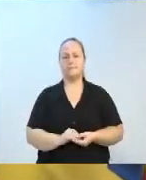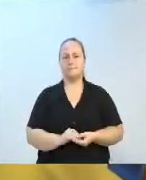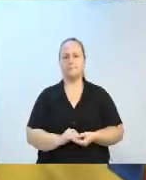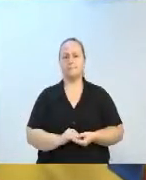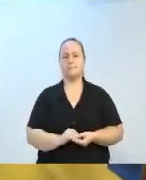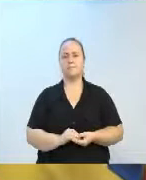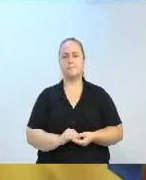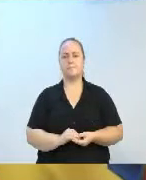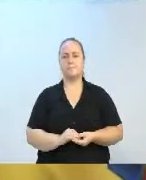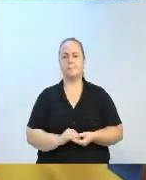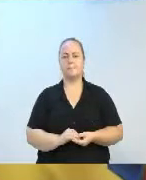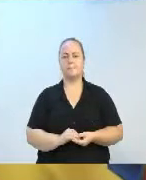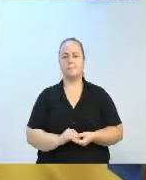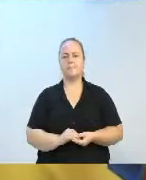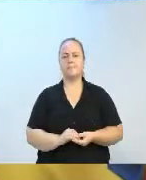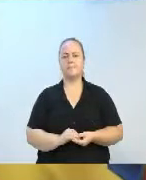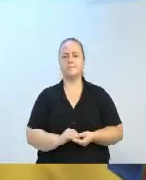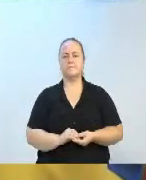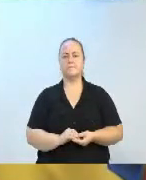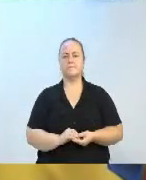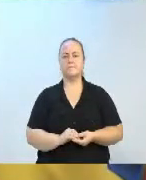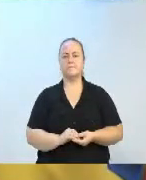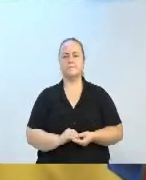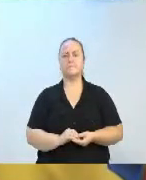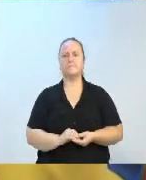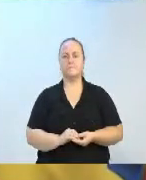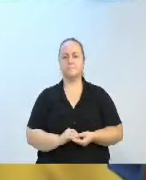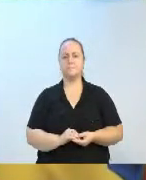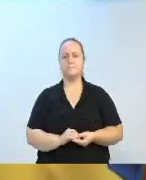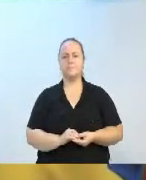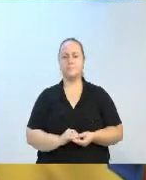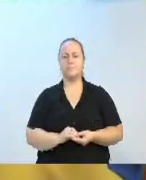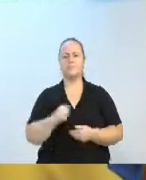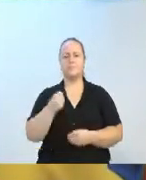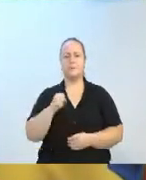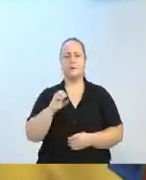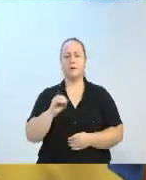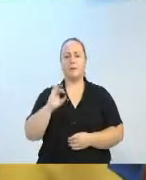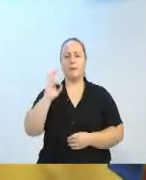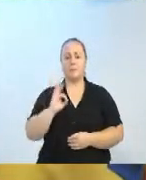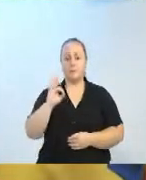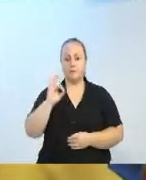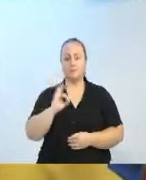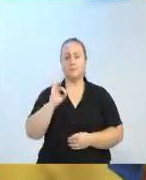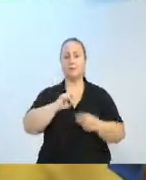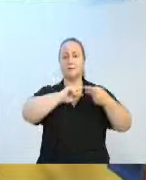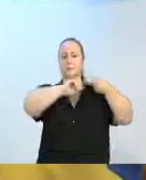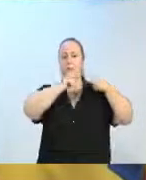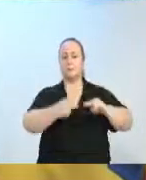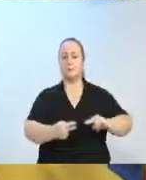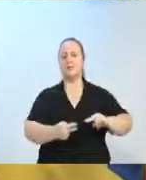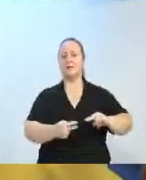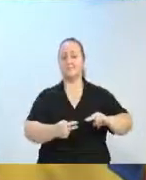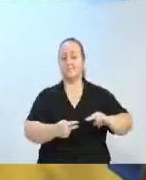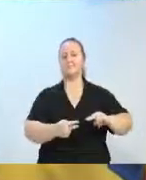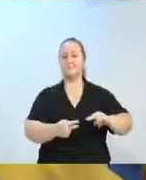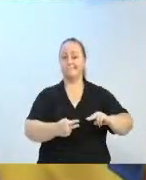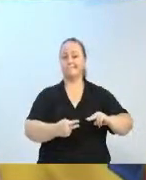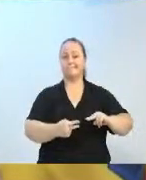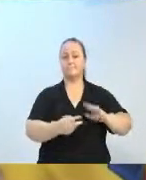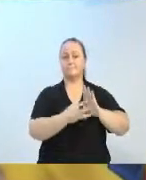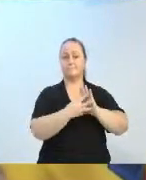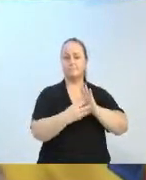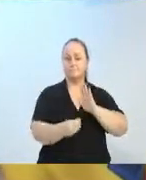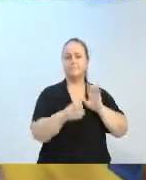dessas pessoas que têm doenças raras, dos quais 80% são genéticas, portanto, hereditárias.